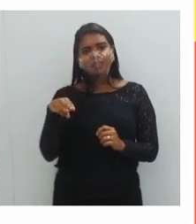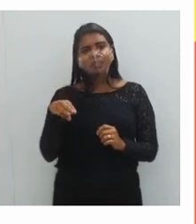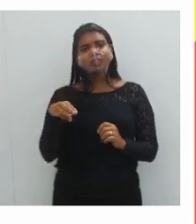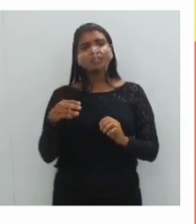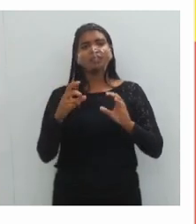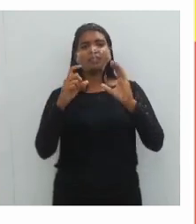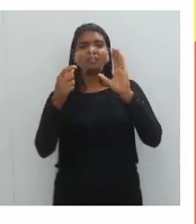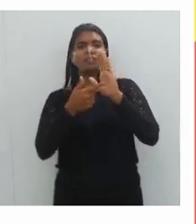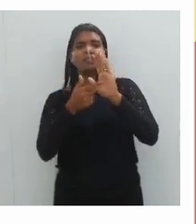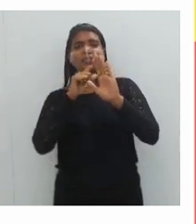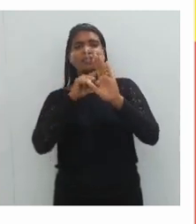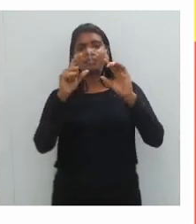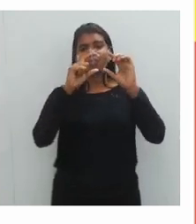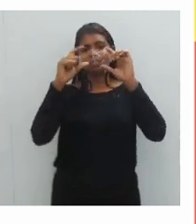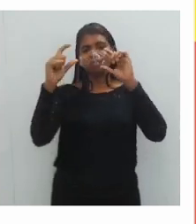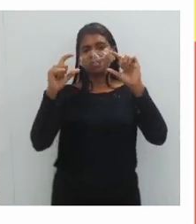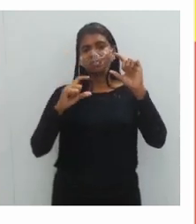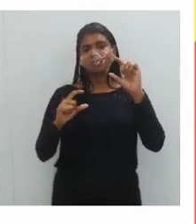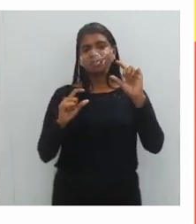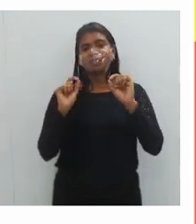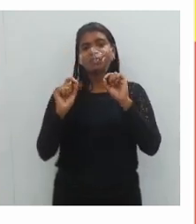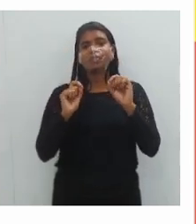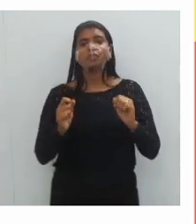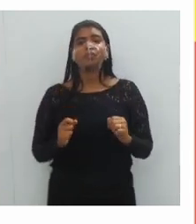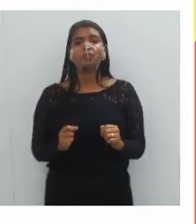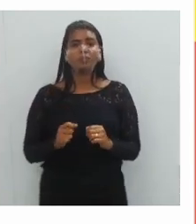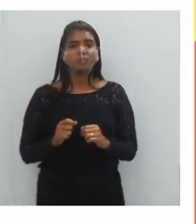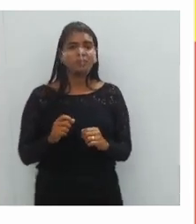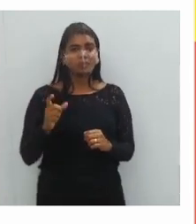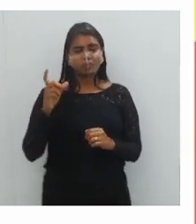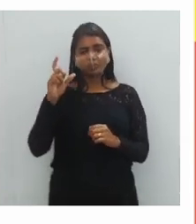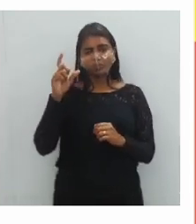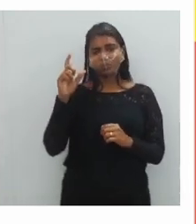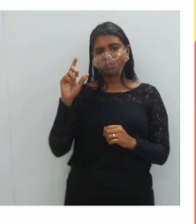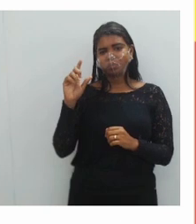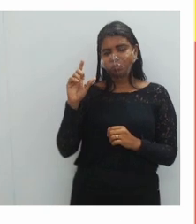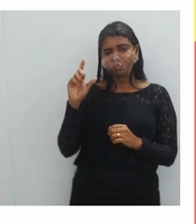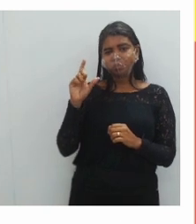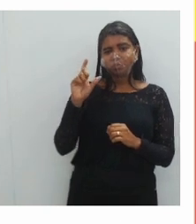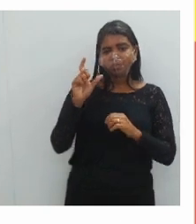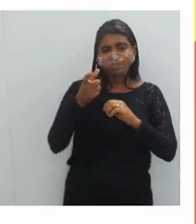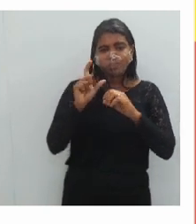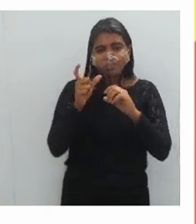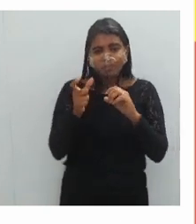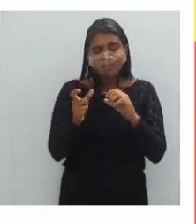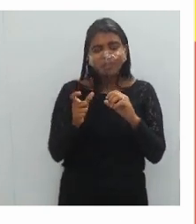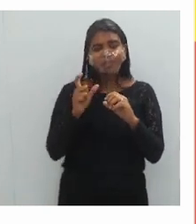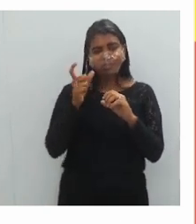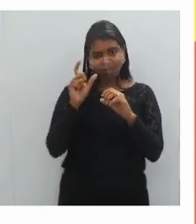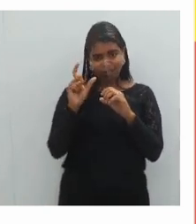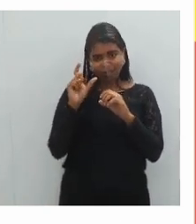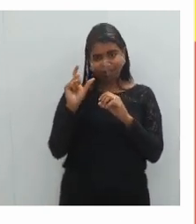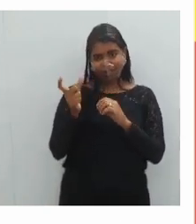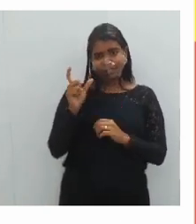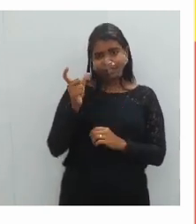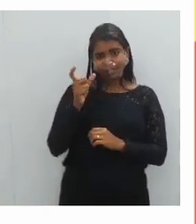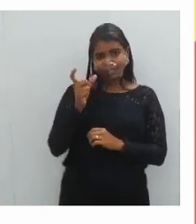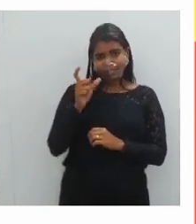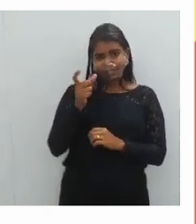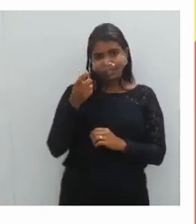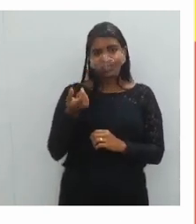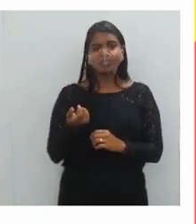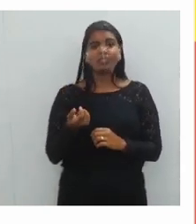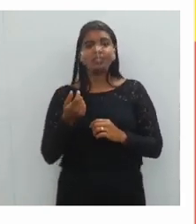charge é justamente a de que a charge ela vai apresentar uma crítica de valor social,